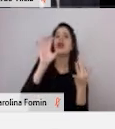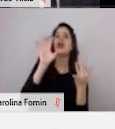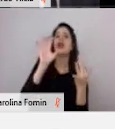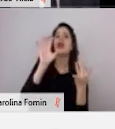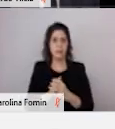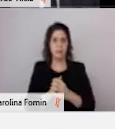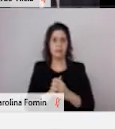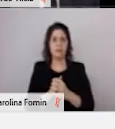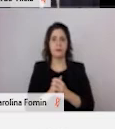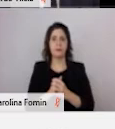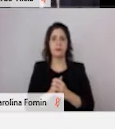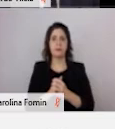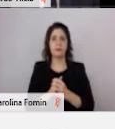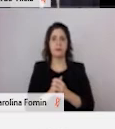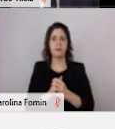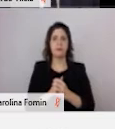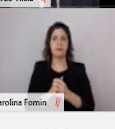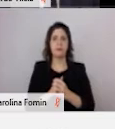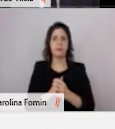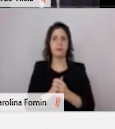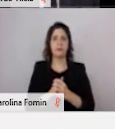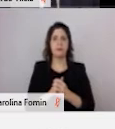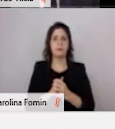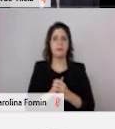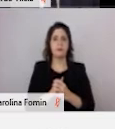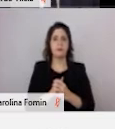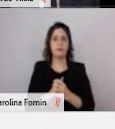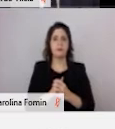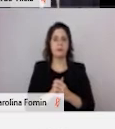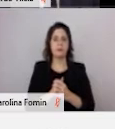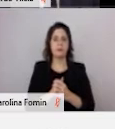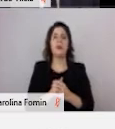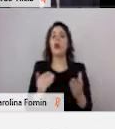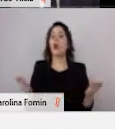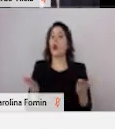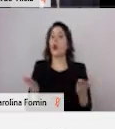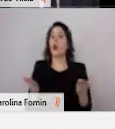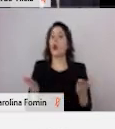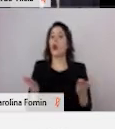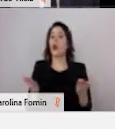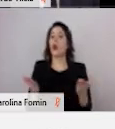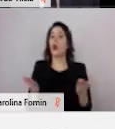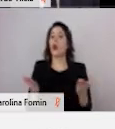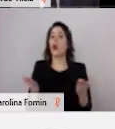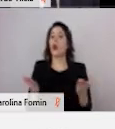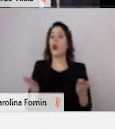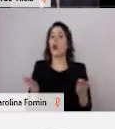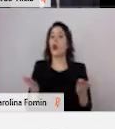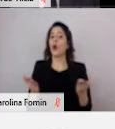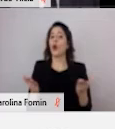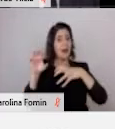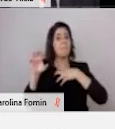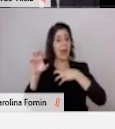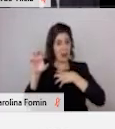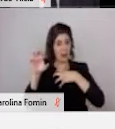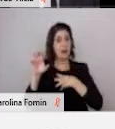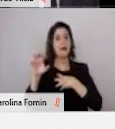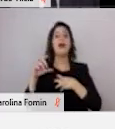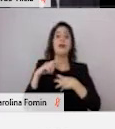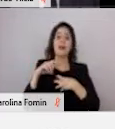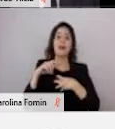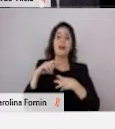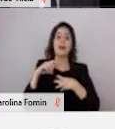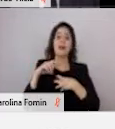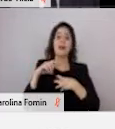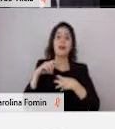aqui na sequência que nós temos hoje o estado da Bahia como um estado que nos demanda bastante, eu